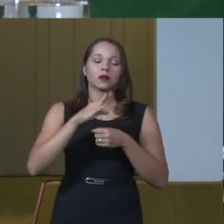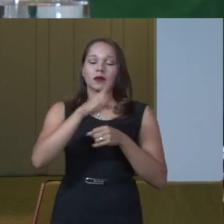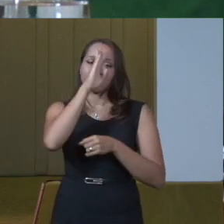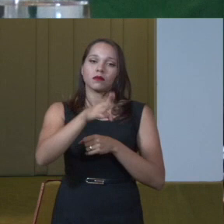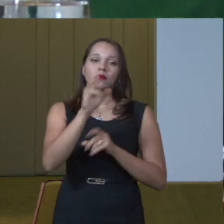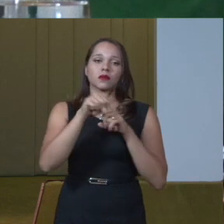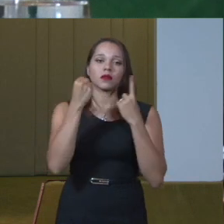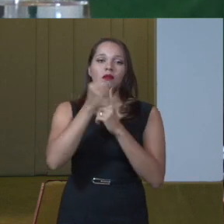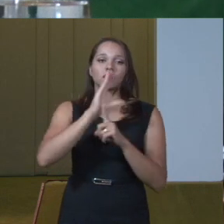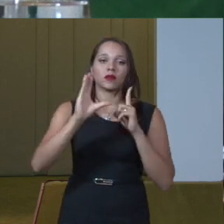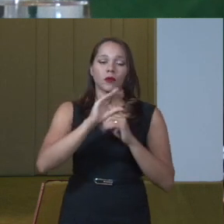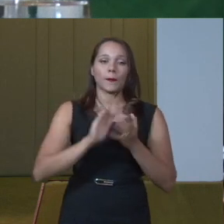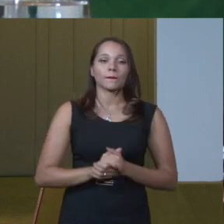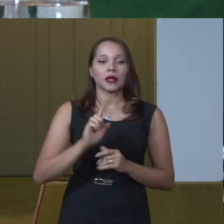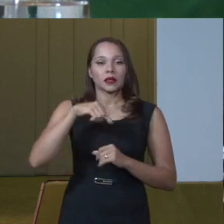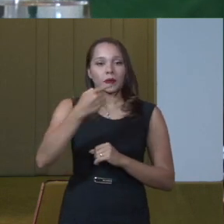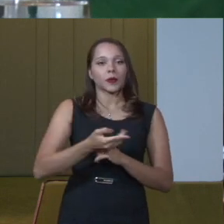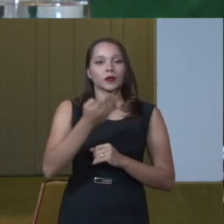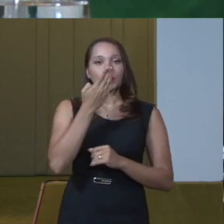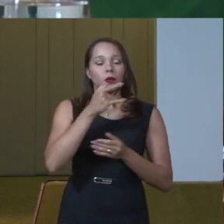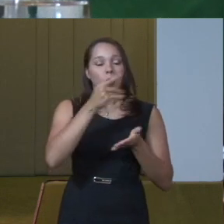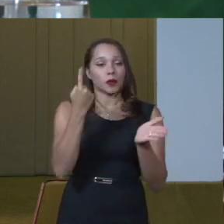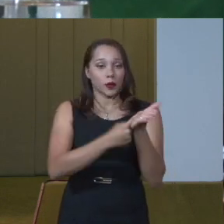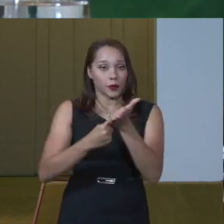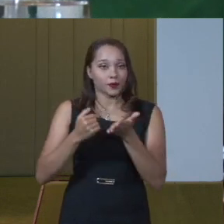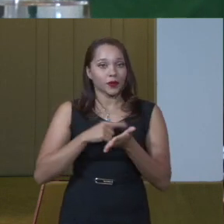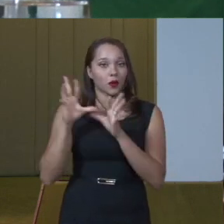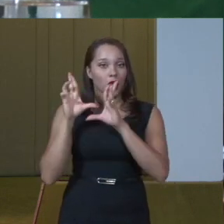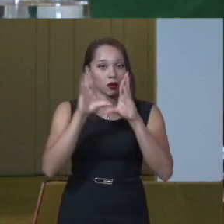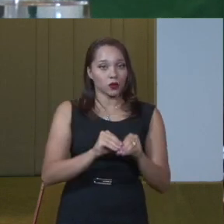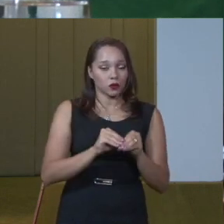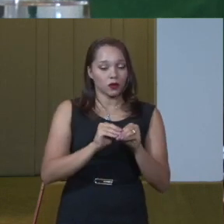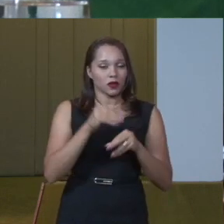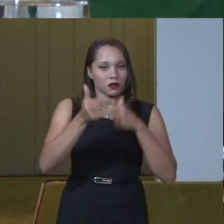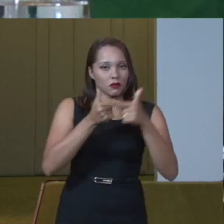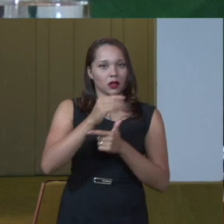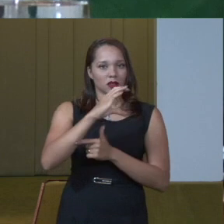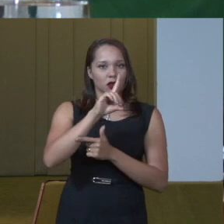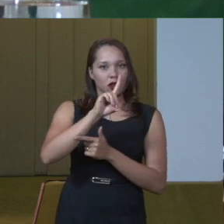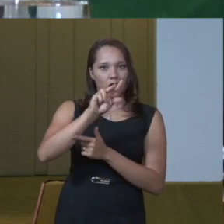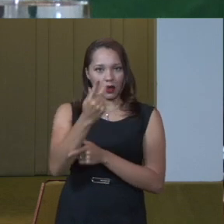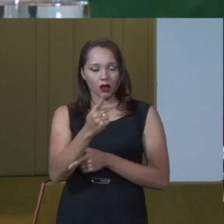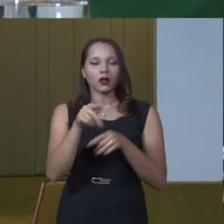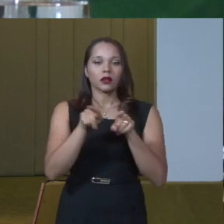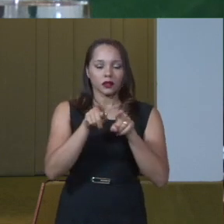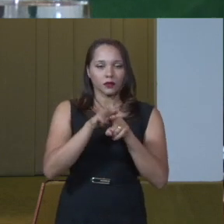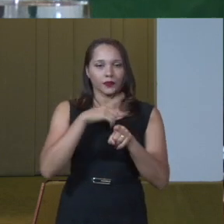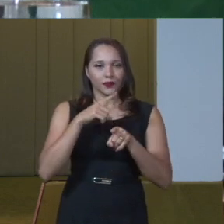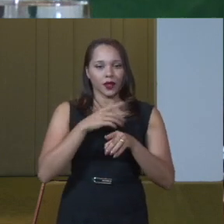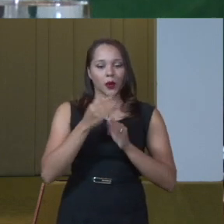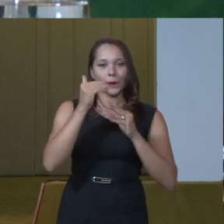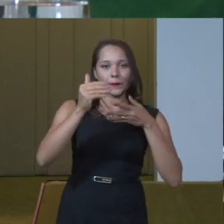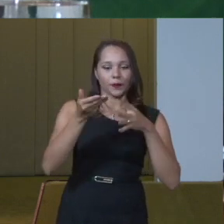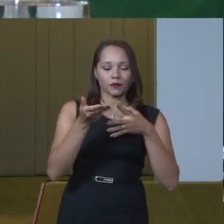civil. Em seguida, os compromissos apresentam um brevíssimo resumo da nossa atuação no CDH, e dentro desse aspecto chama atenção para